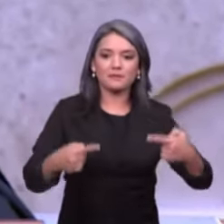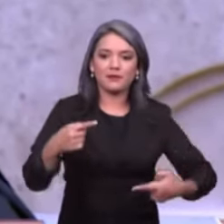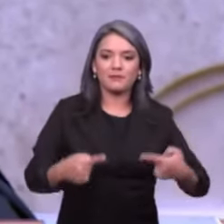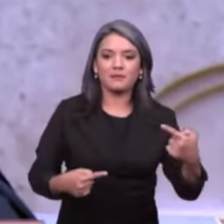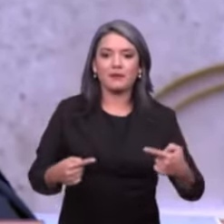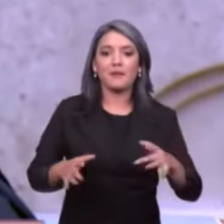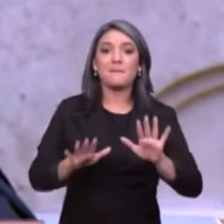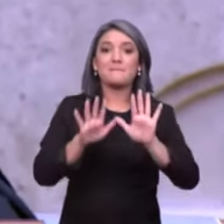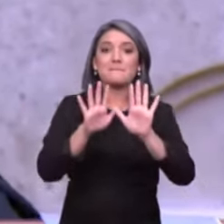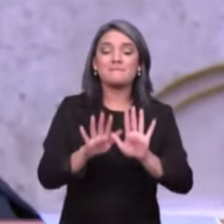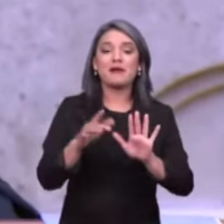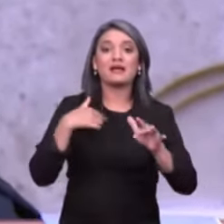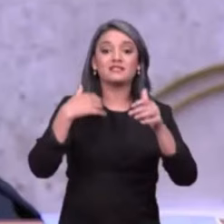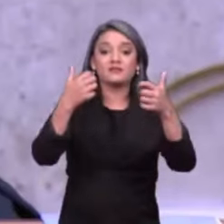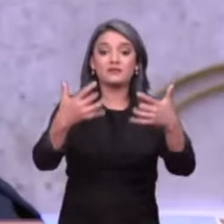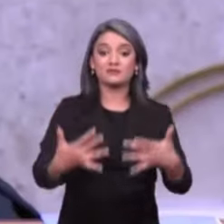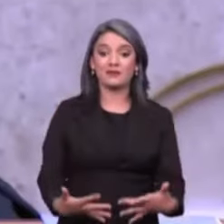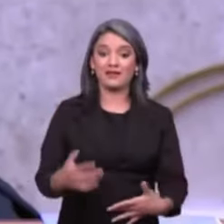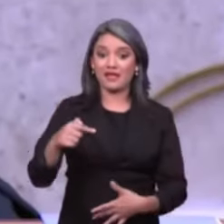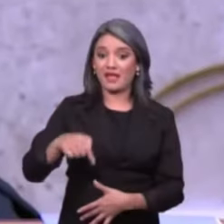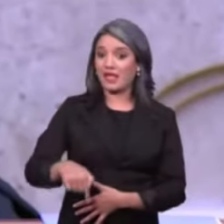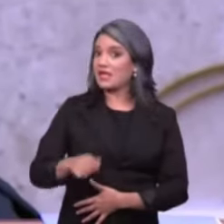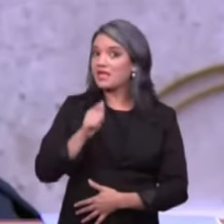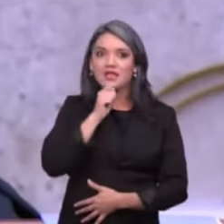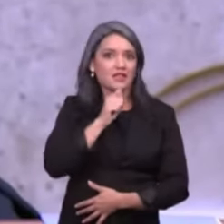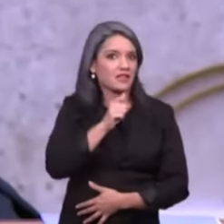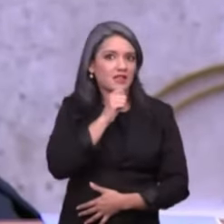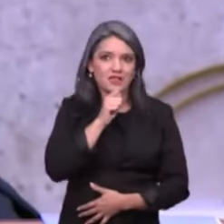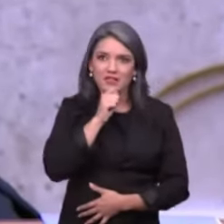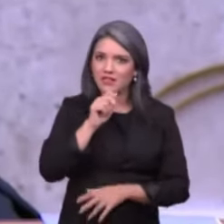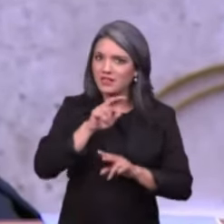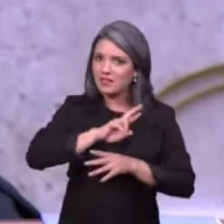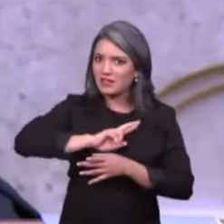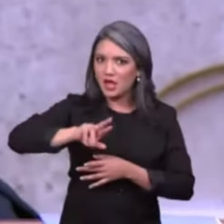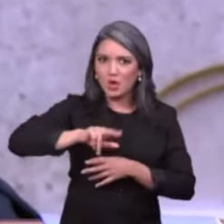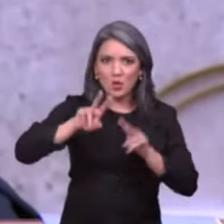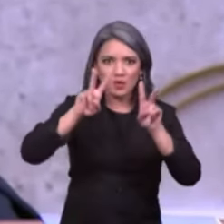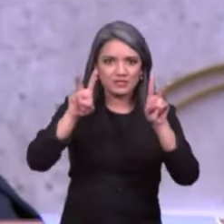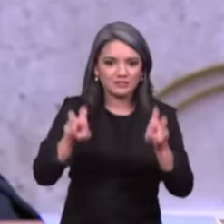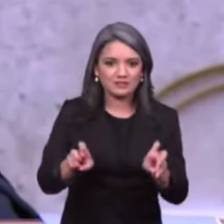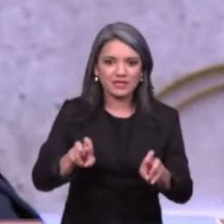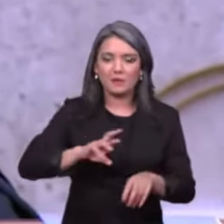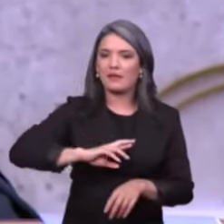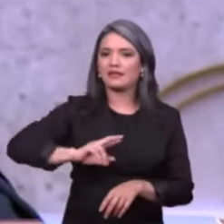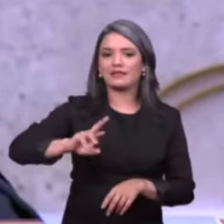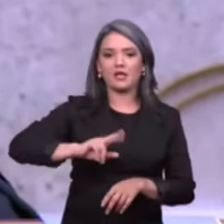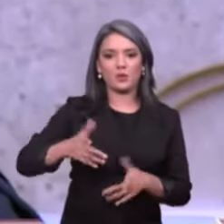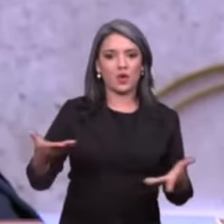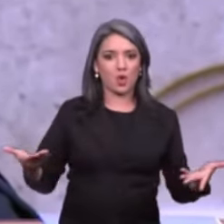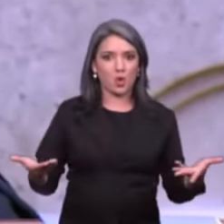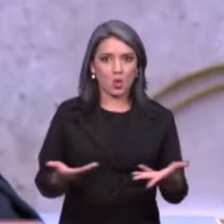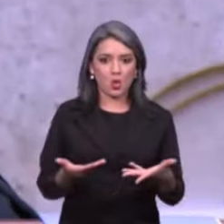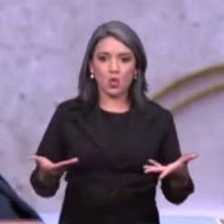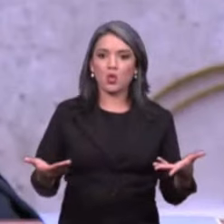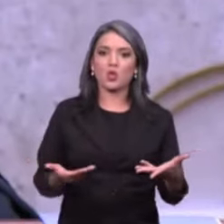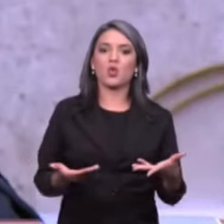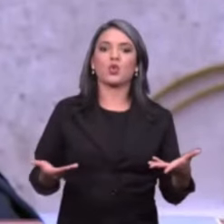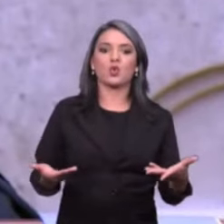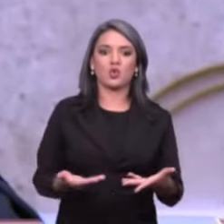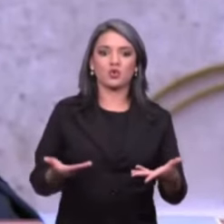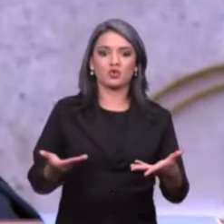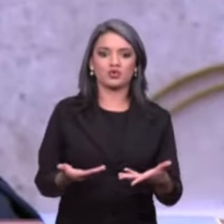queria deixar claro que não é isso que nós estamos fazendo aqui. Não está em discussão hoje no Supremo Tribunal